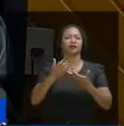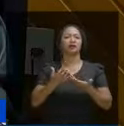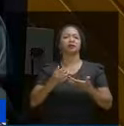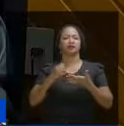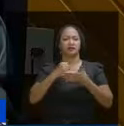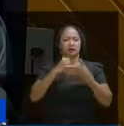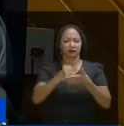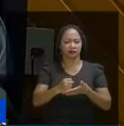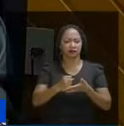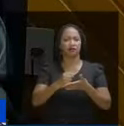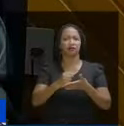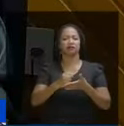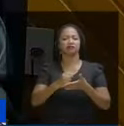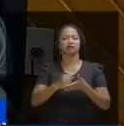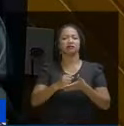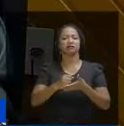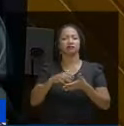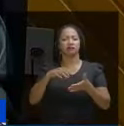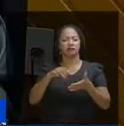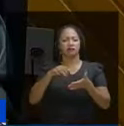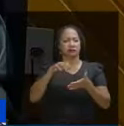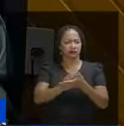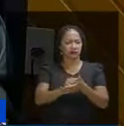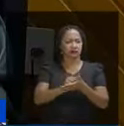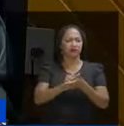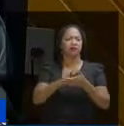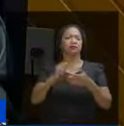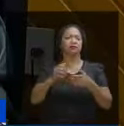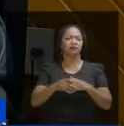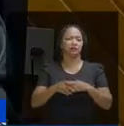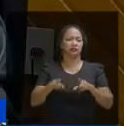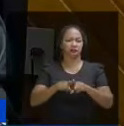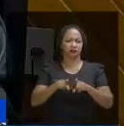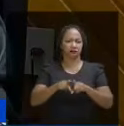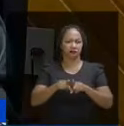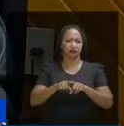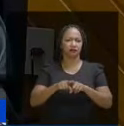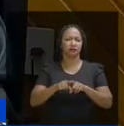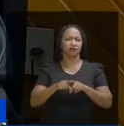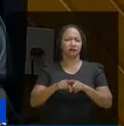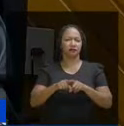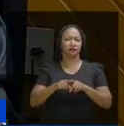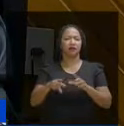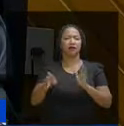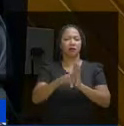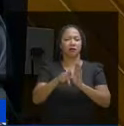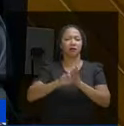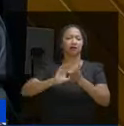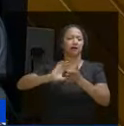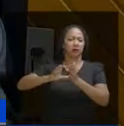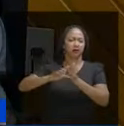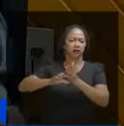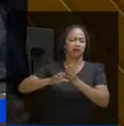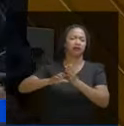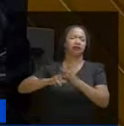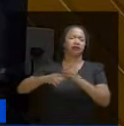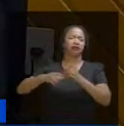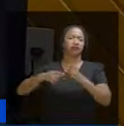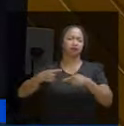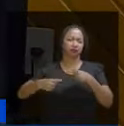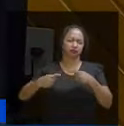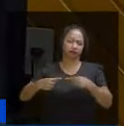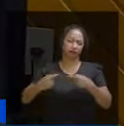base nos registros do sistema FiliaWeb, cuja alimentação é de encargo dos próprios partidos políticos.